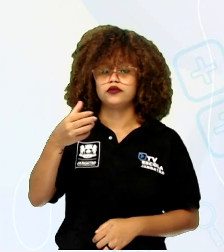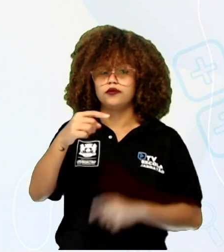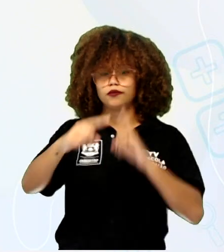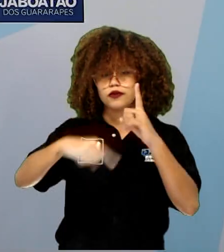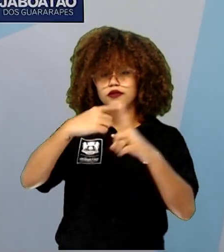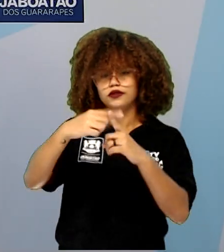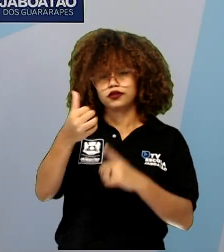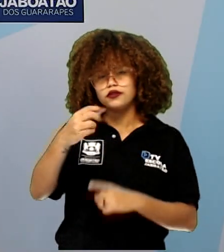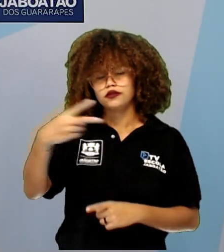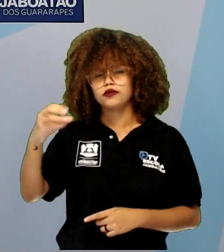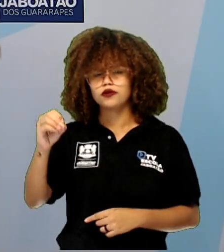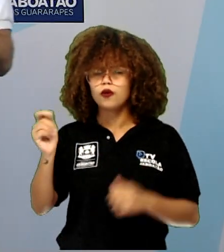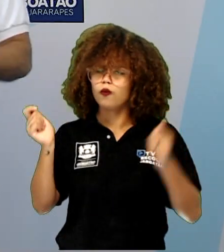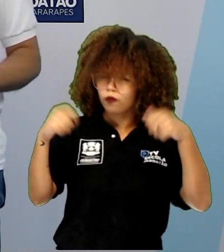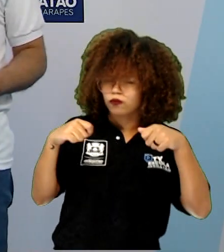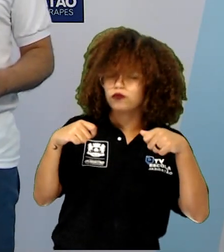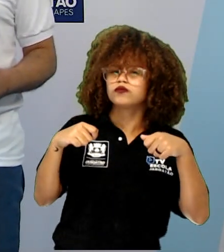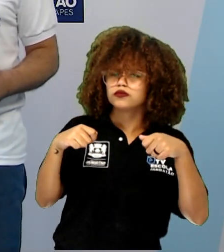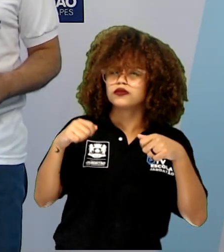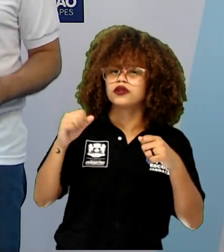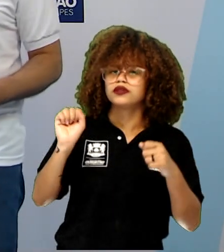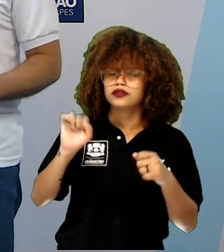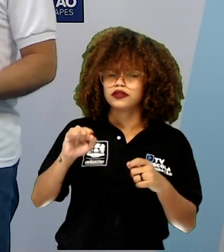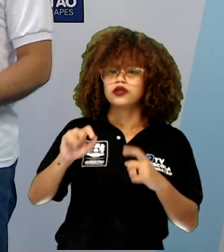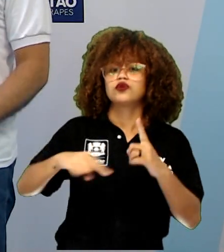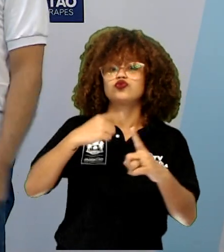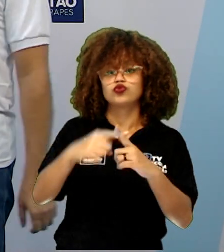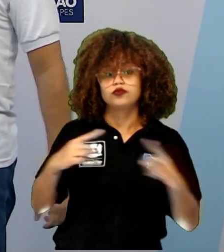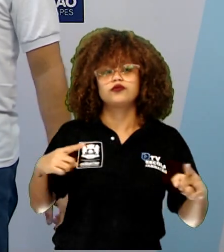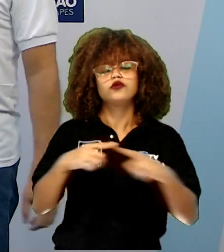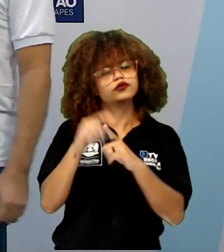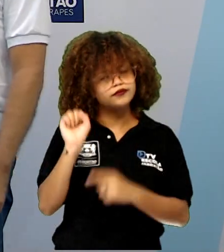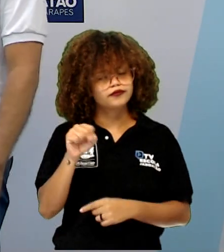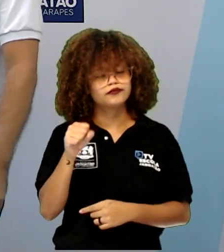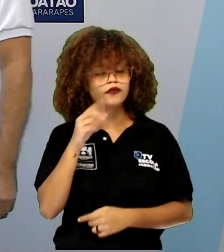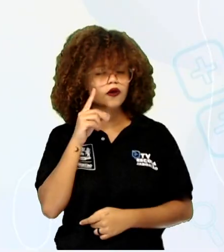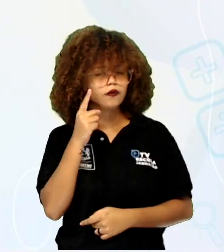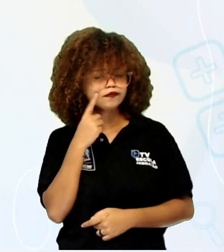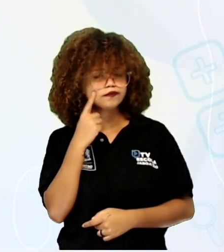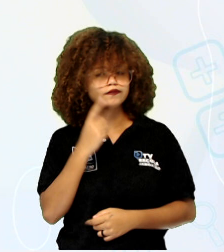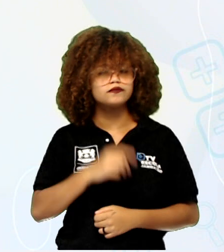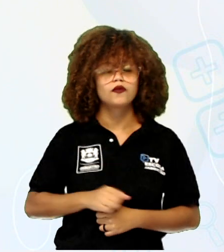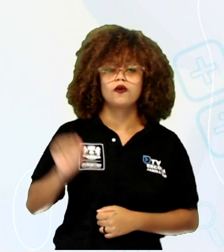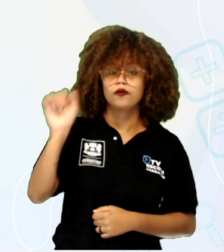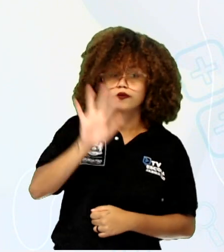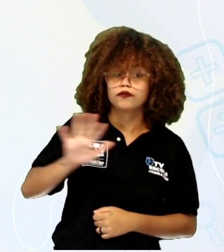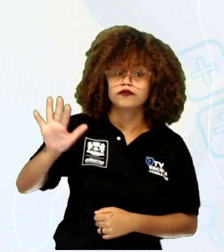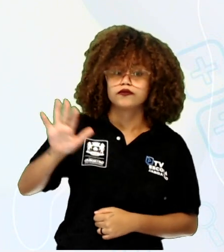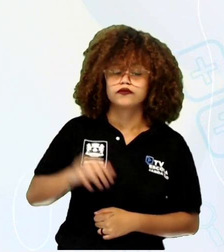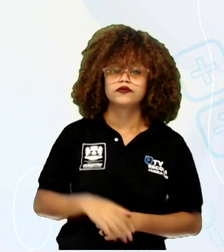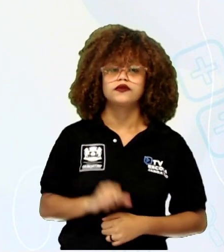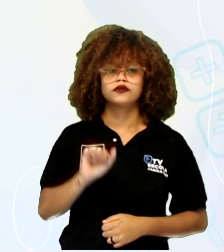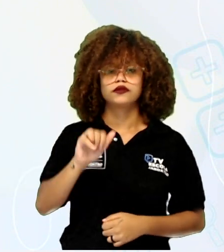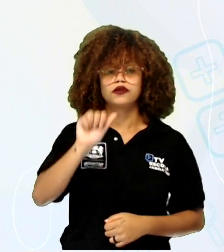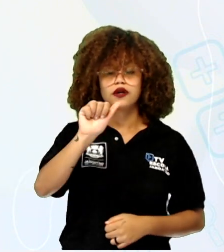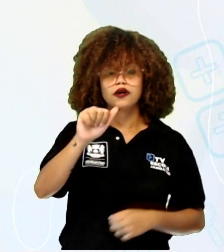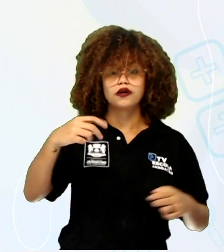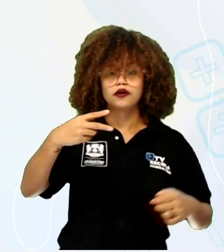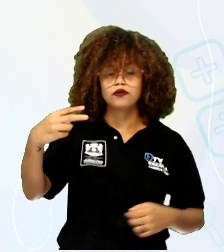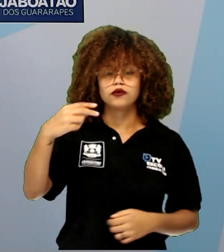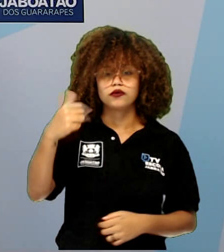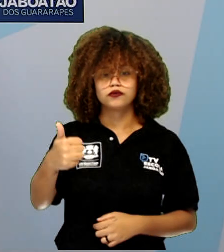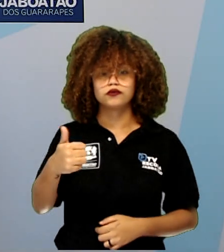cabeça será que é mesmo possível com a soma e produto sim Observe se o meu a = 1